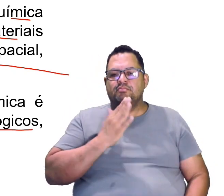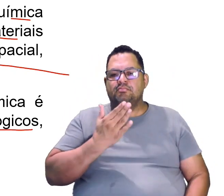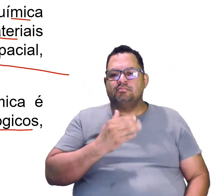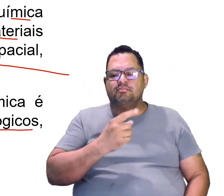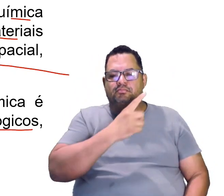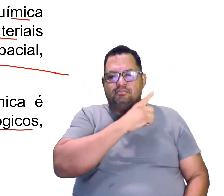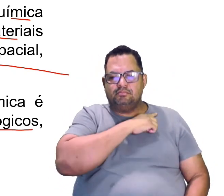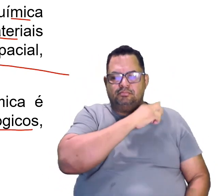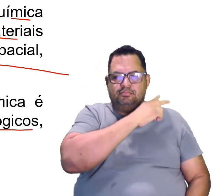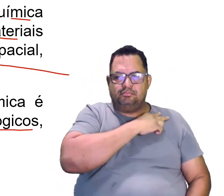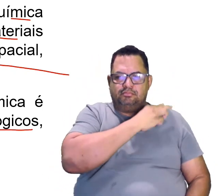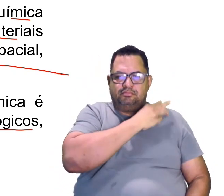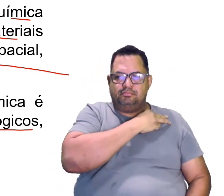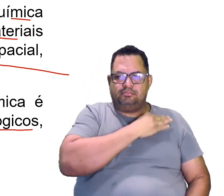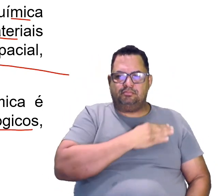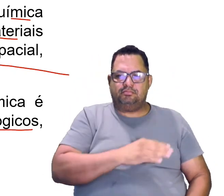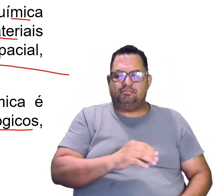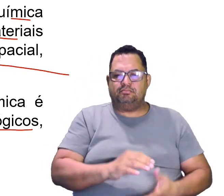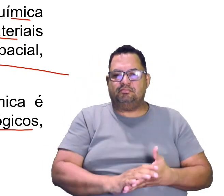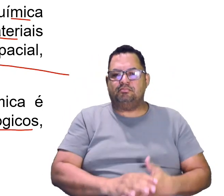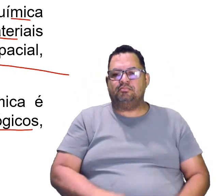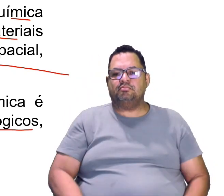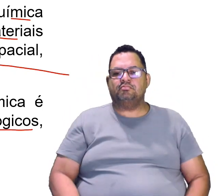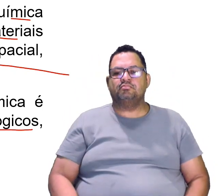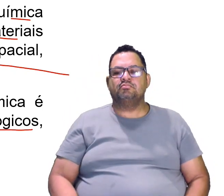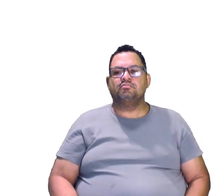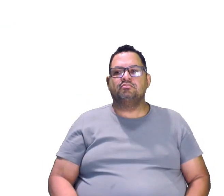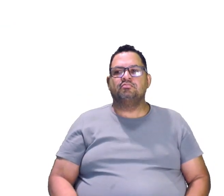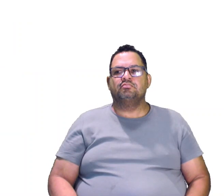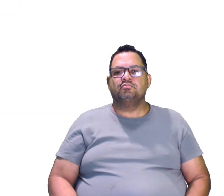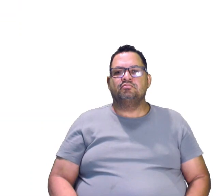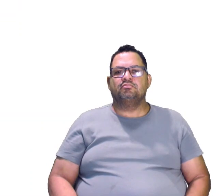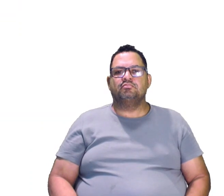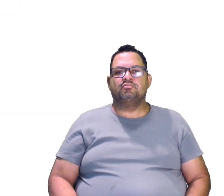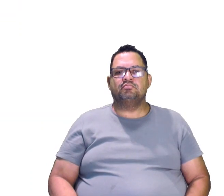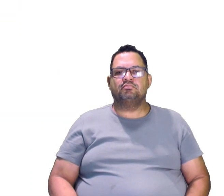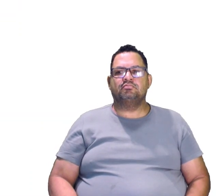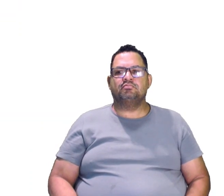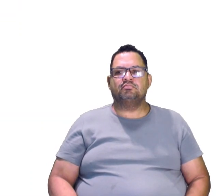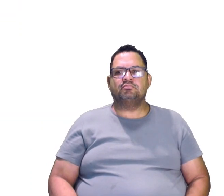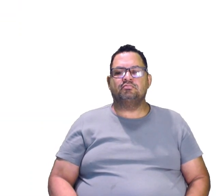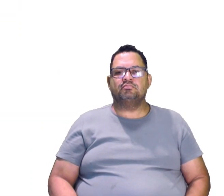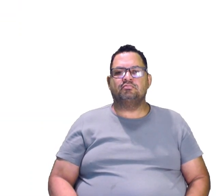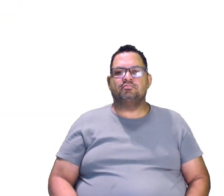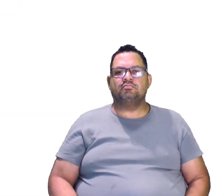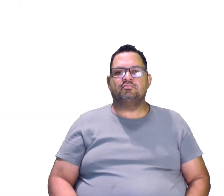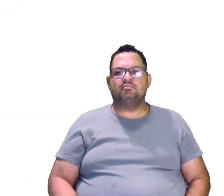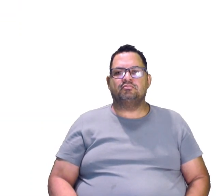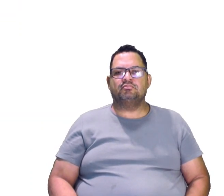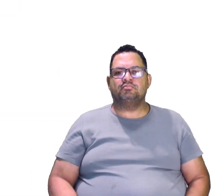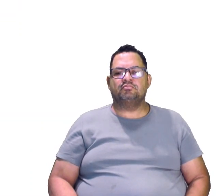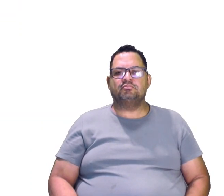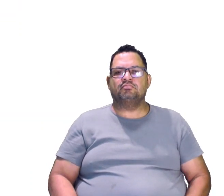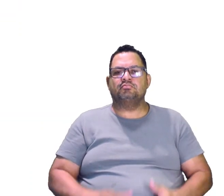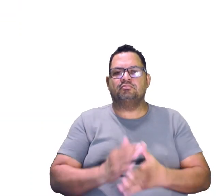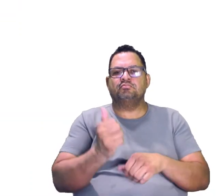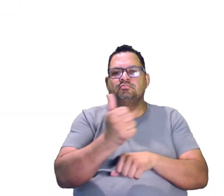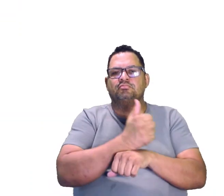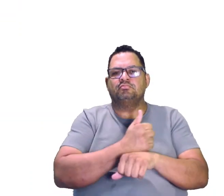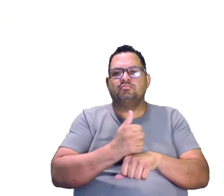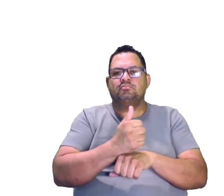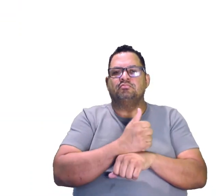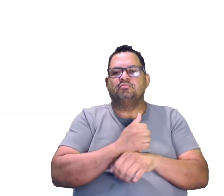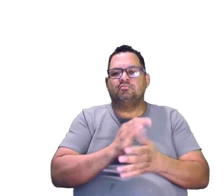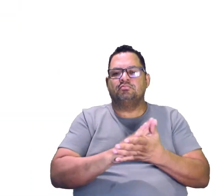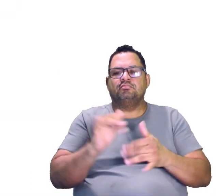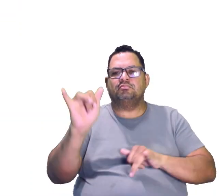no primeiro, no segundo ou no terceiro ano do ensino médio. Não é isso, professora Sabrina? Exatamente. E agora a gente tem aqui o químico e as suas